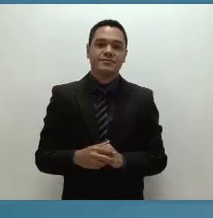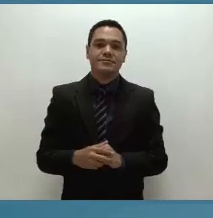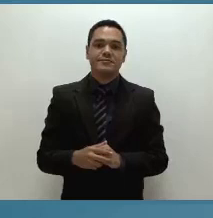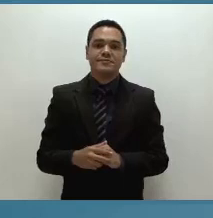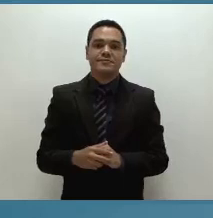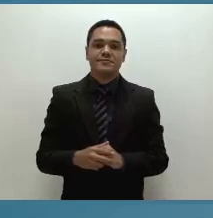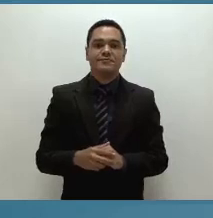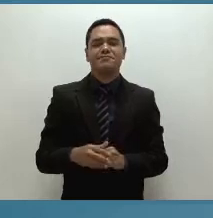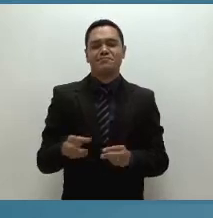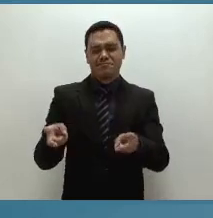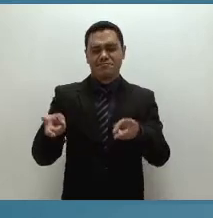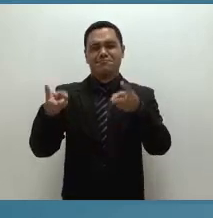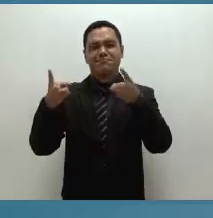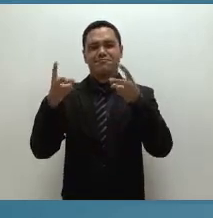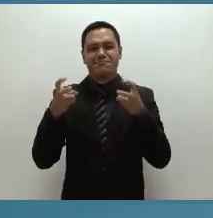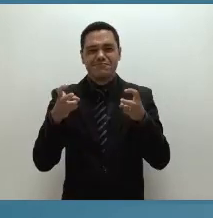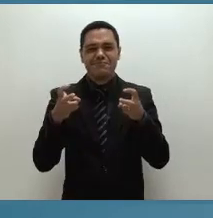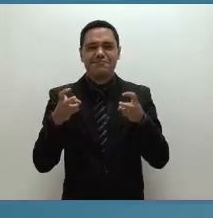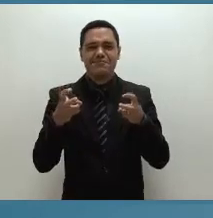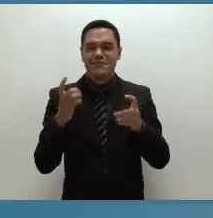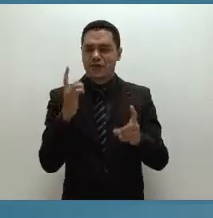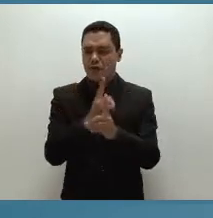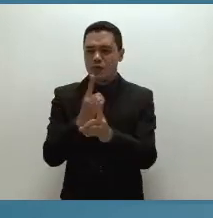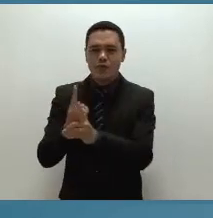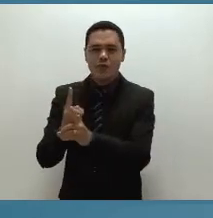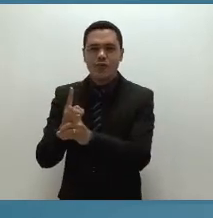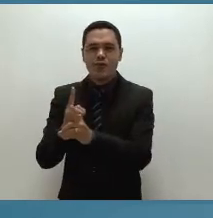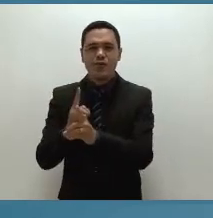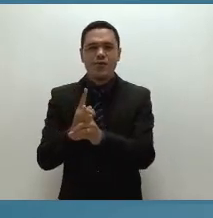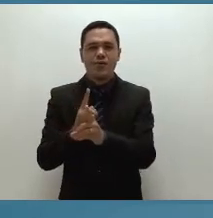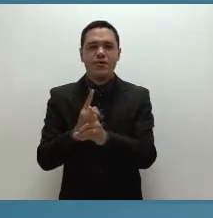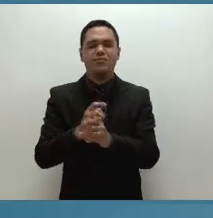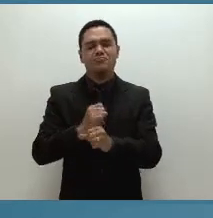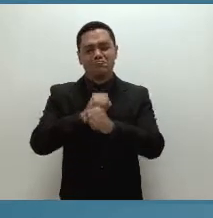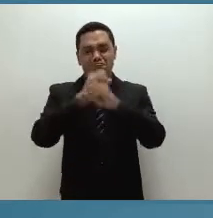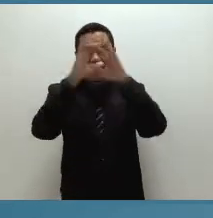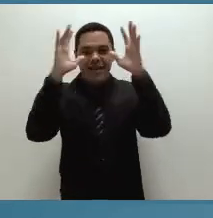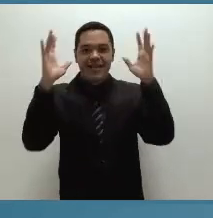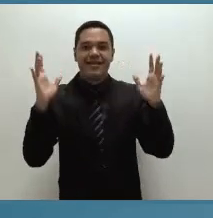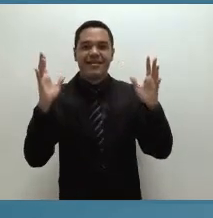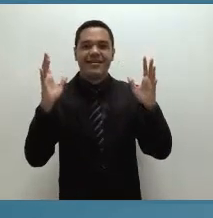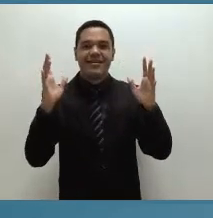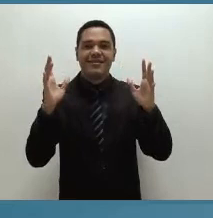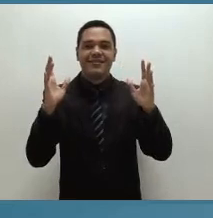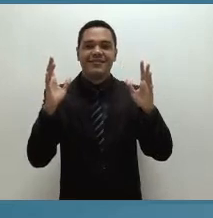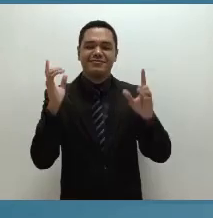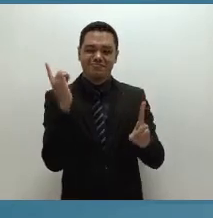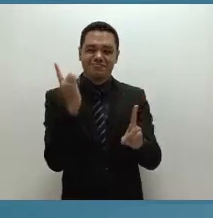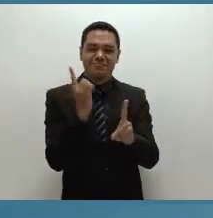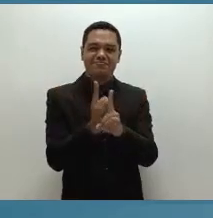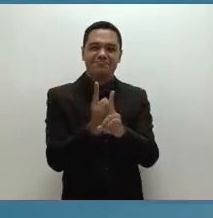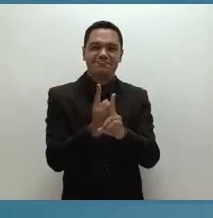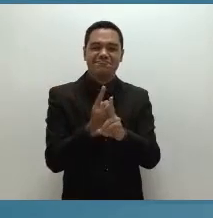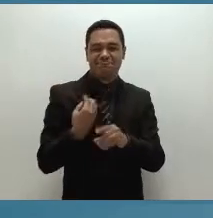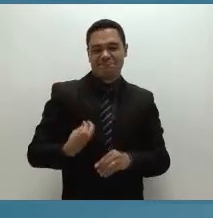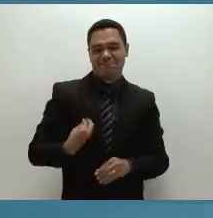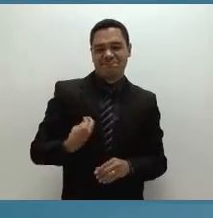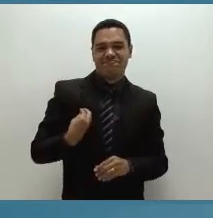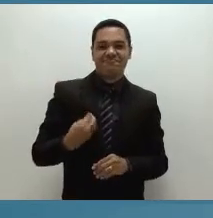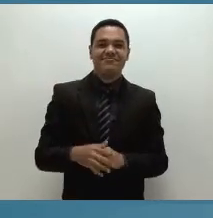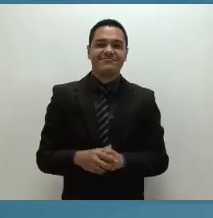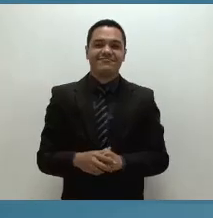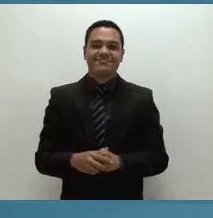que grandes encontros e descobertas ocorram em algum momento improvável da vida.